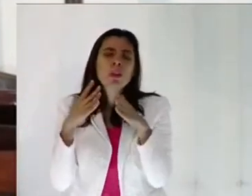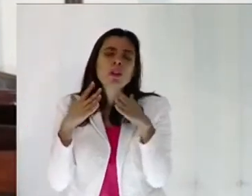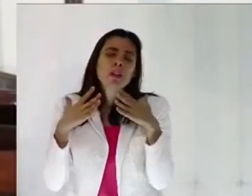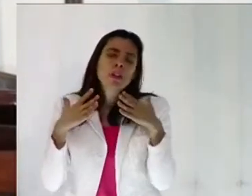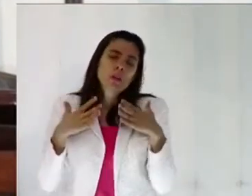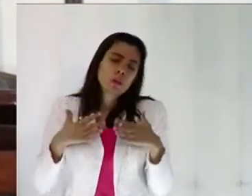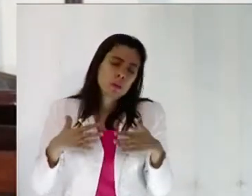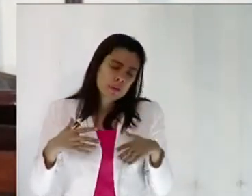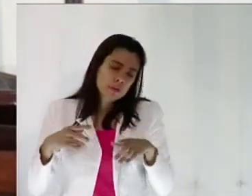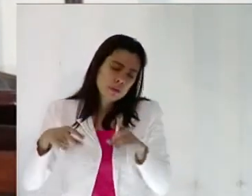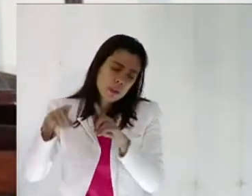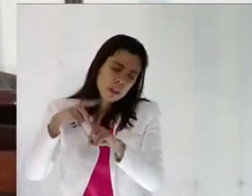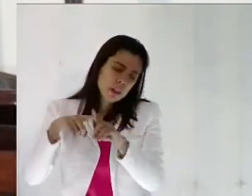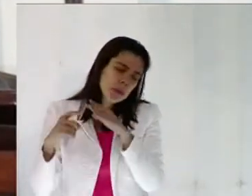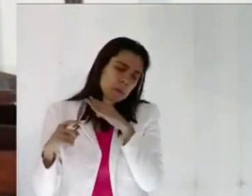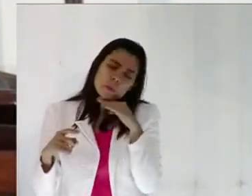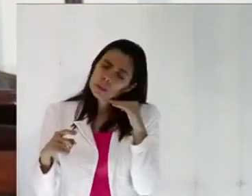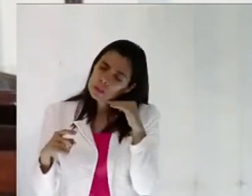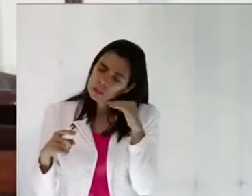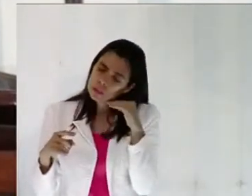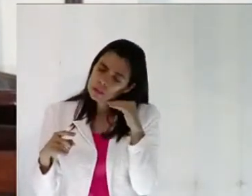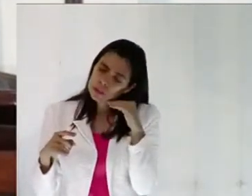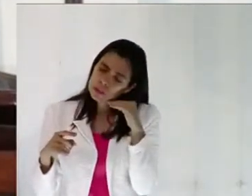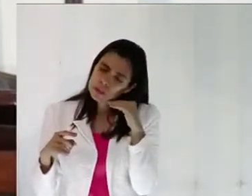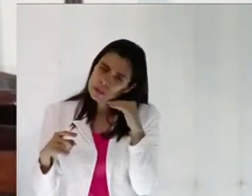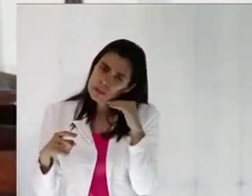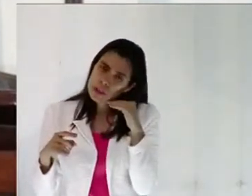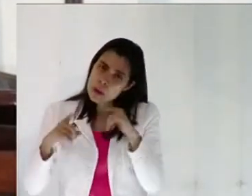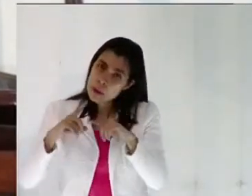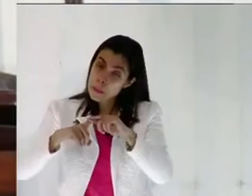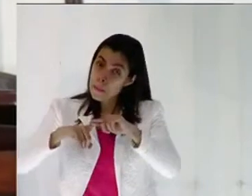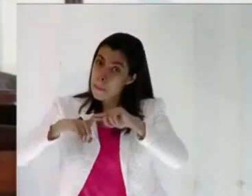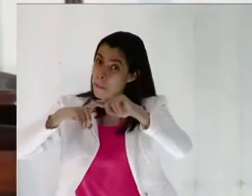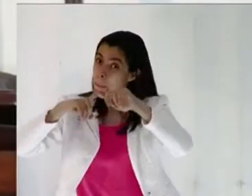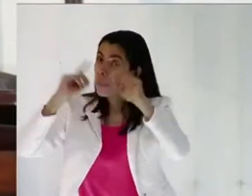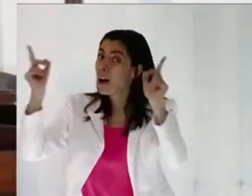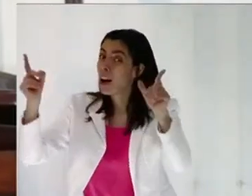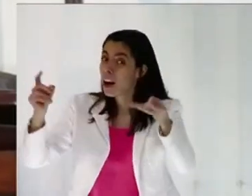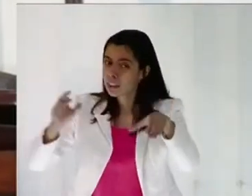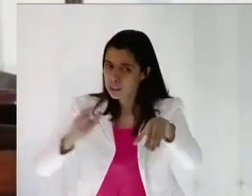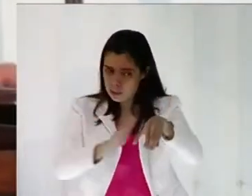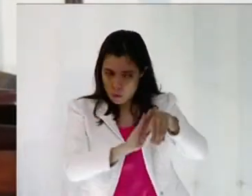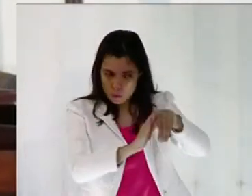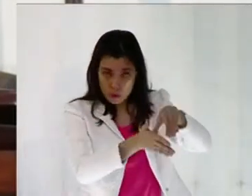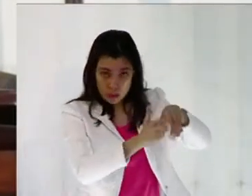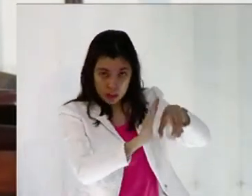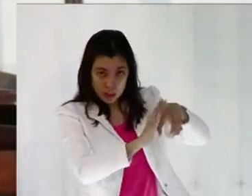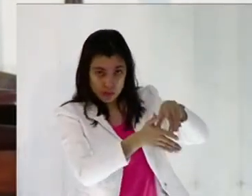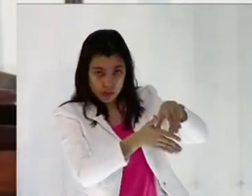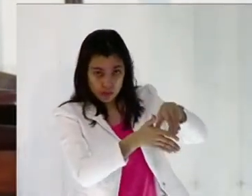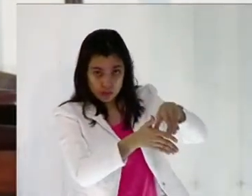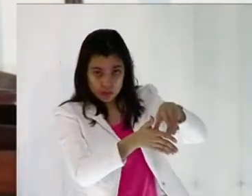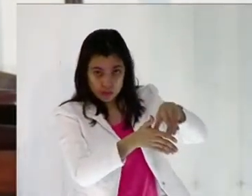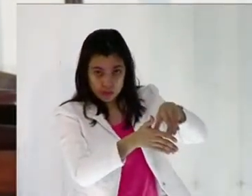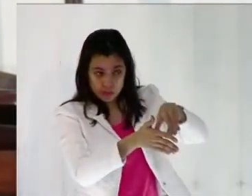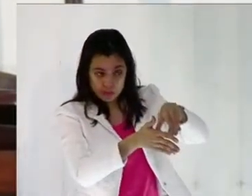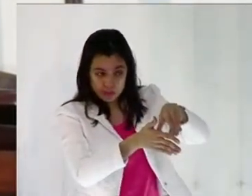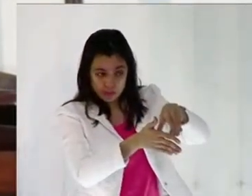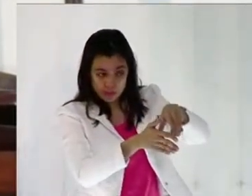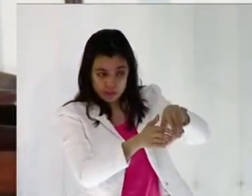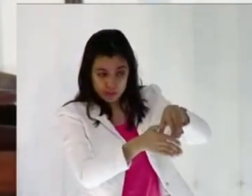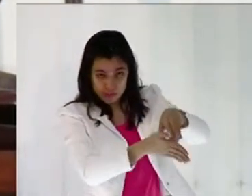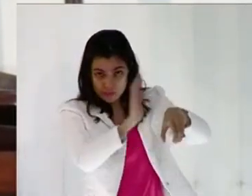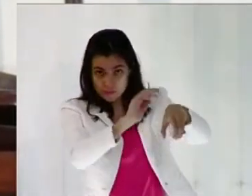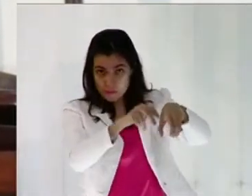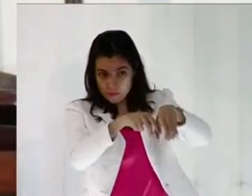dia, louvado seja Deus, ele ressurgiu dentre os mortos. Mas olha o que nos diz Romanos 8, 32.